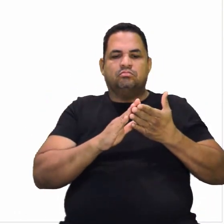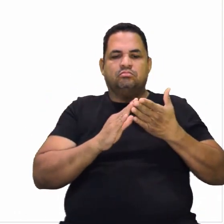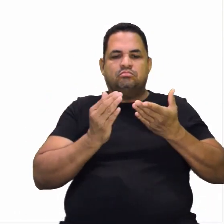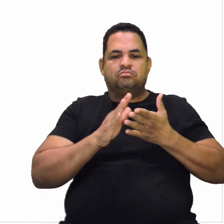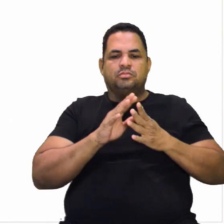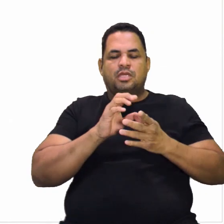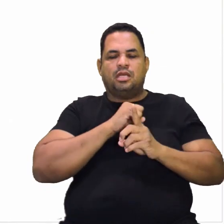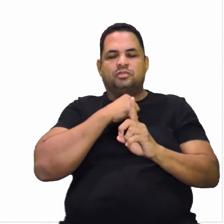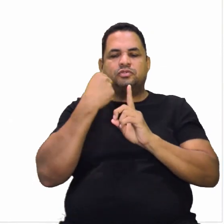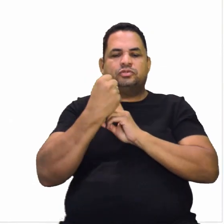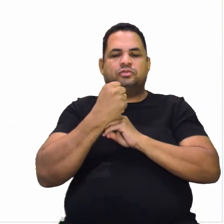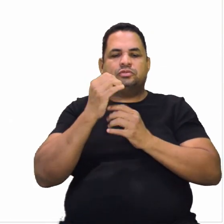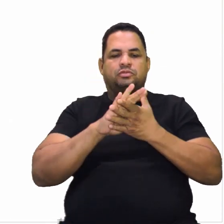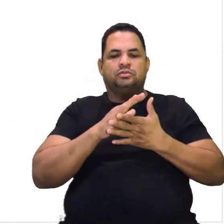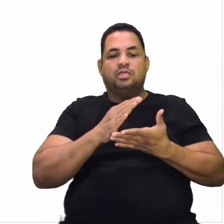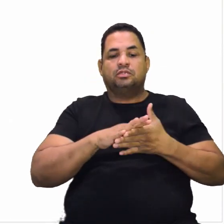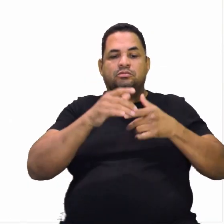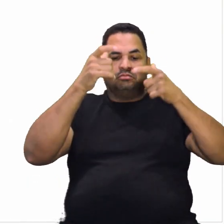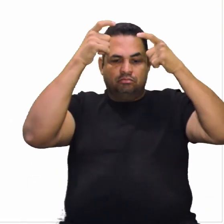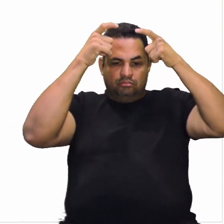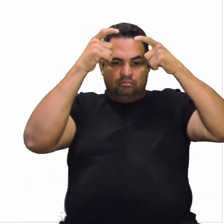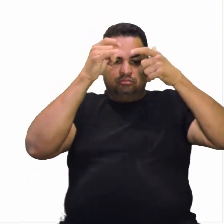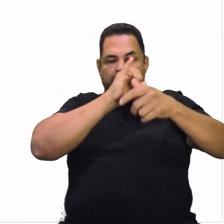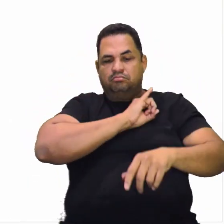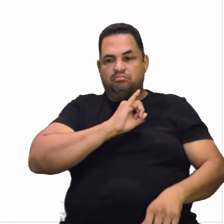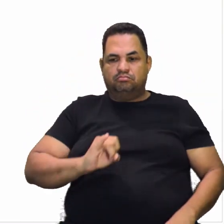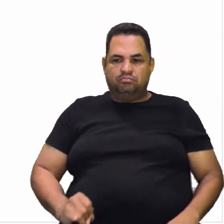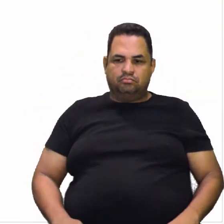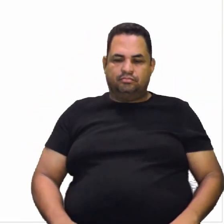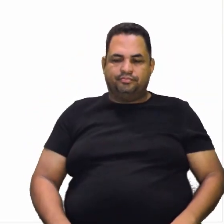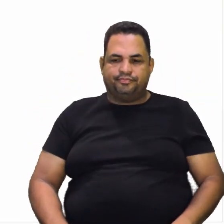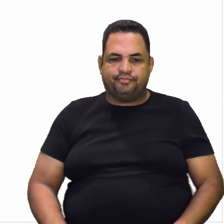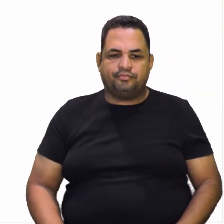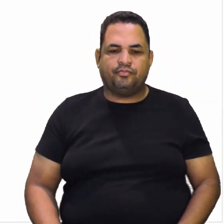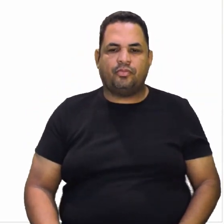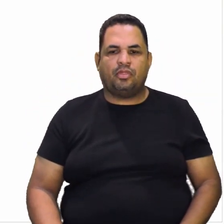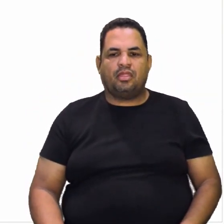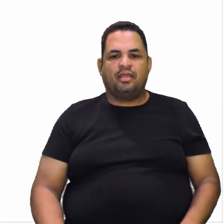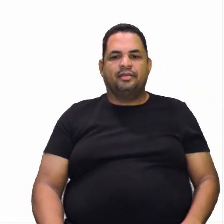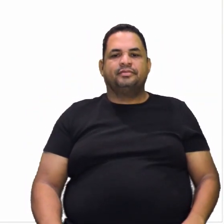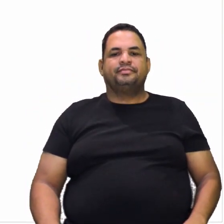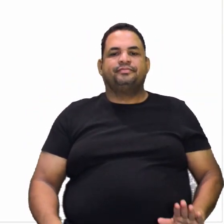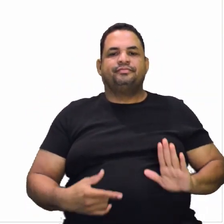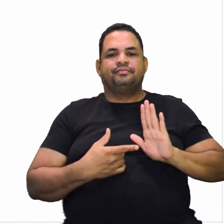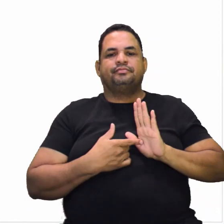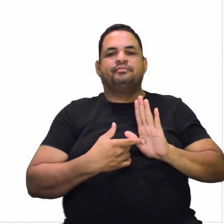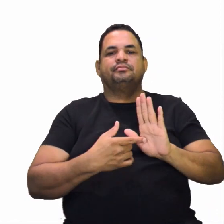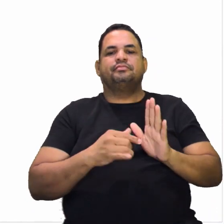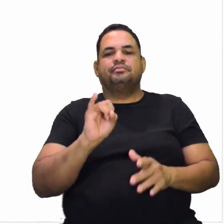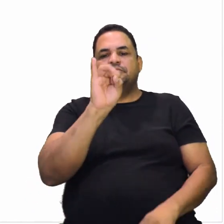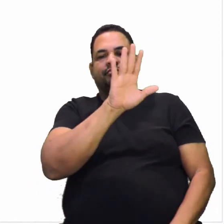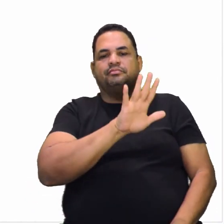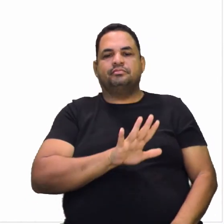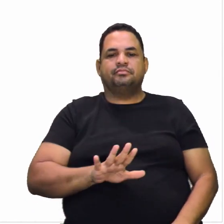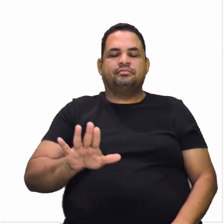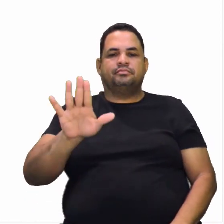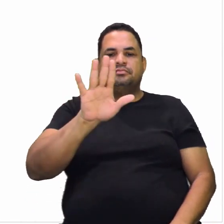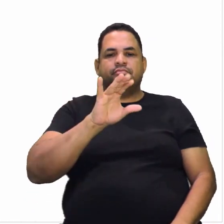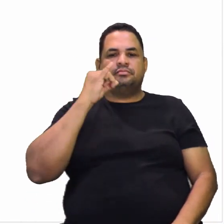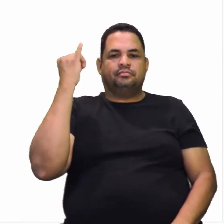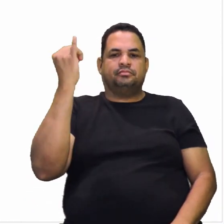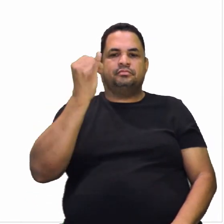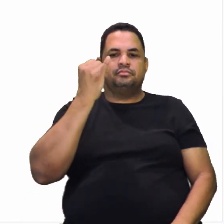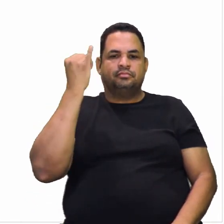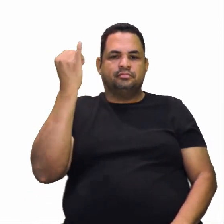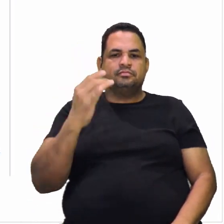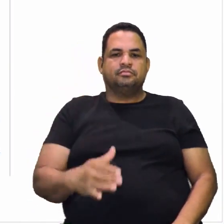sociedade imperial. Então, a relação, olha essa imagem que eu trago aí no meio para vocês, dessa imagem, dessa